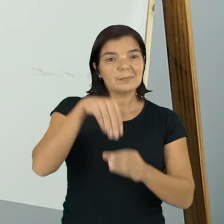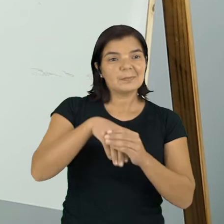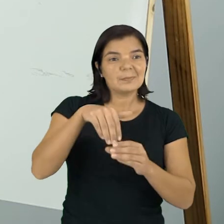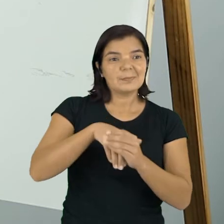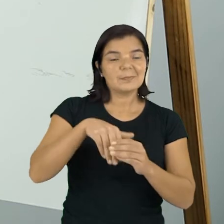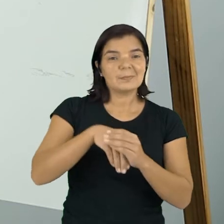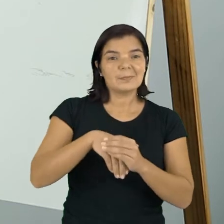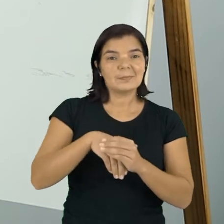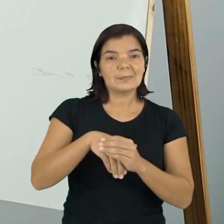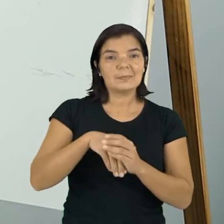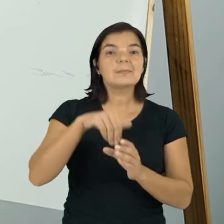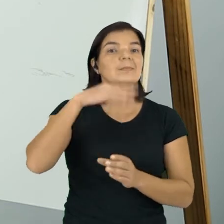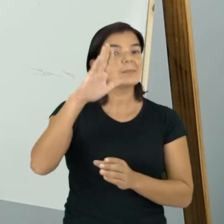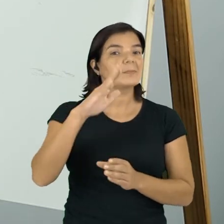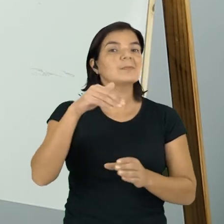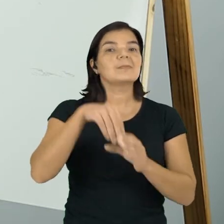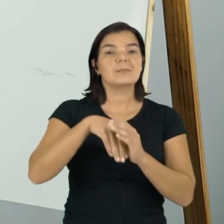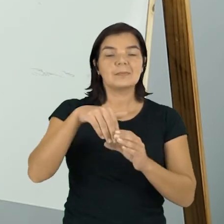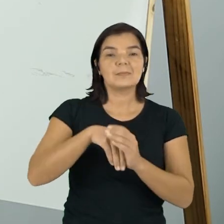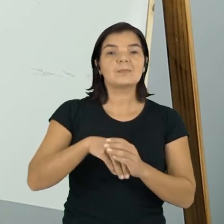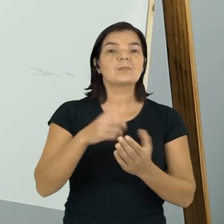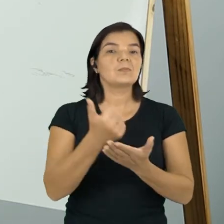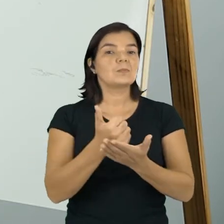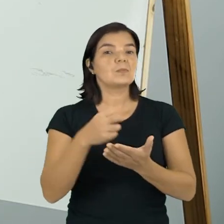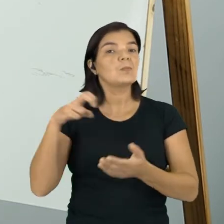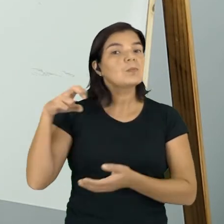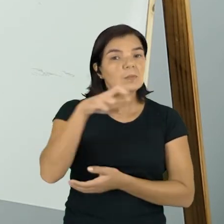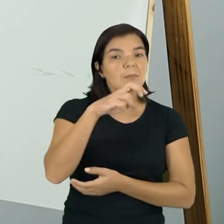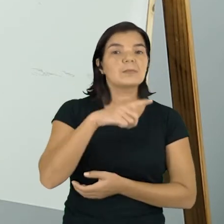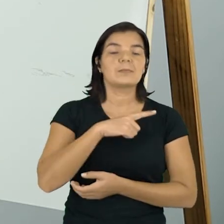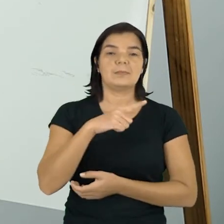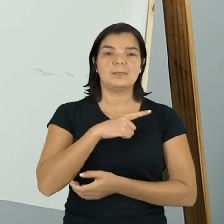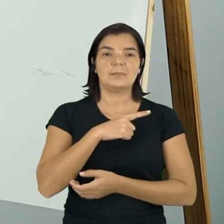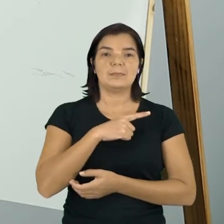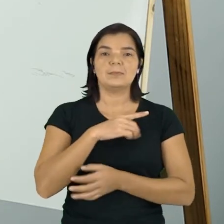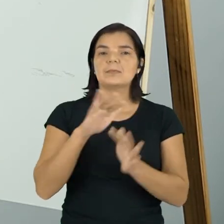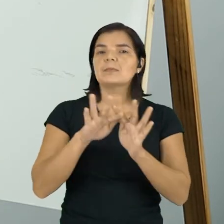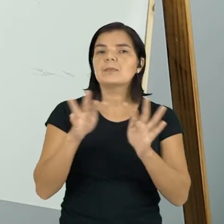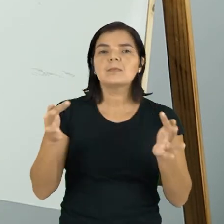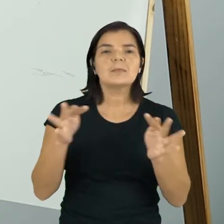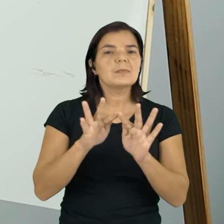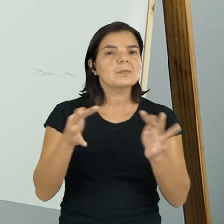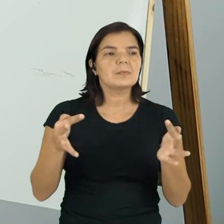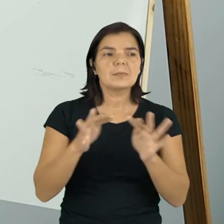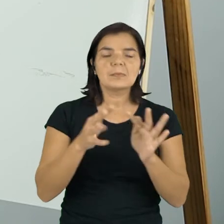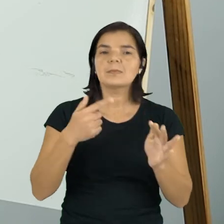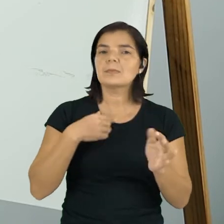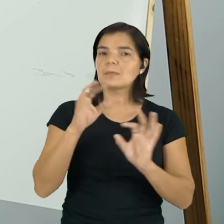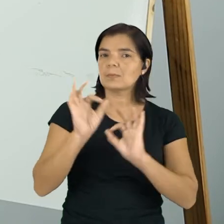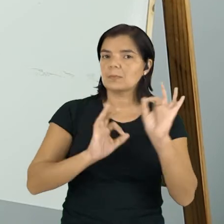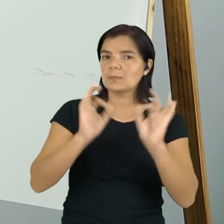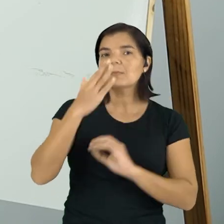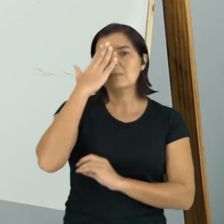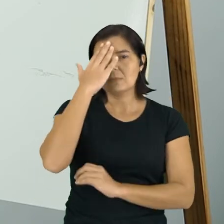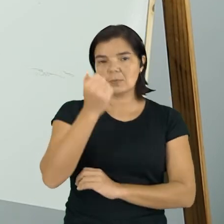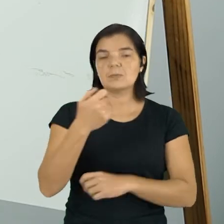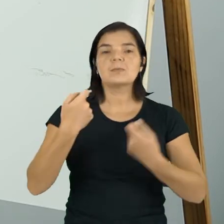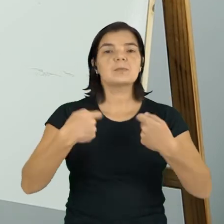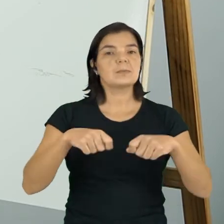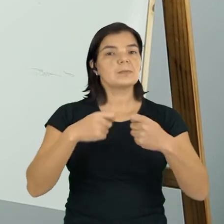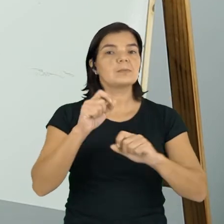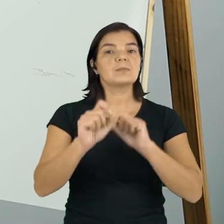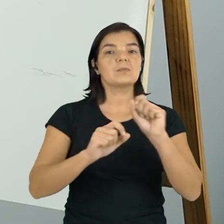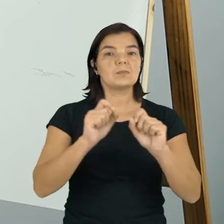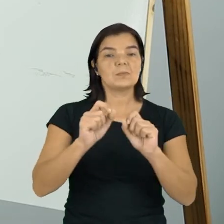voto, quanto a mais de voto o carrinho teve? Muito simples. Para eu saber, eu